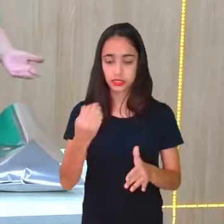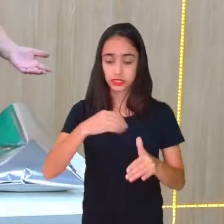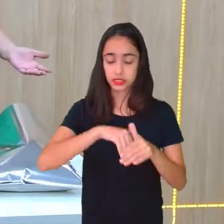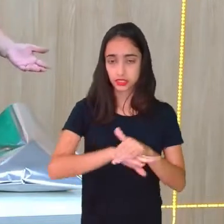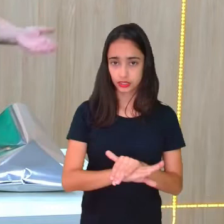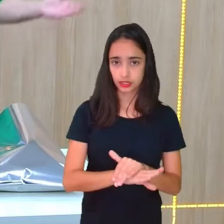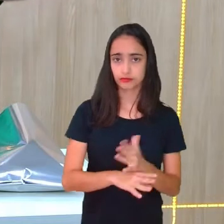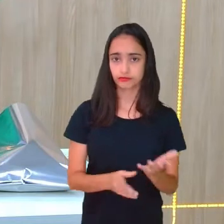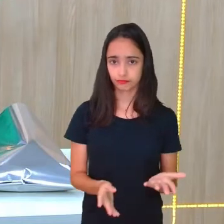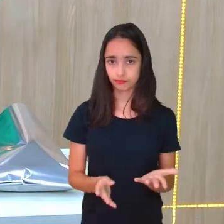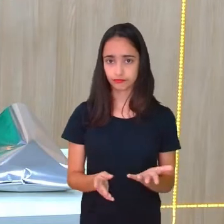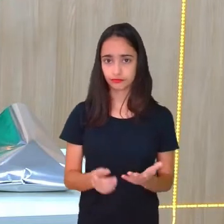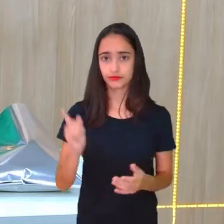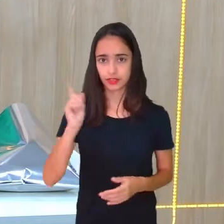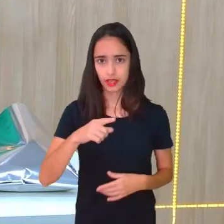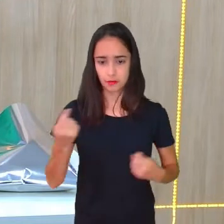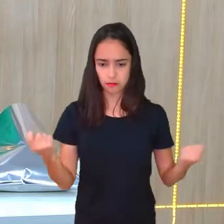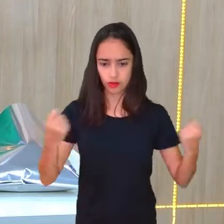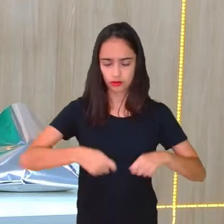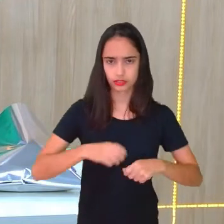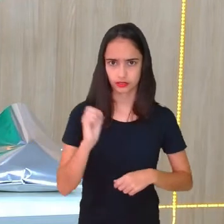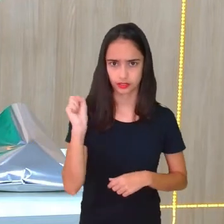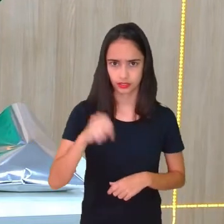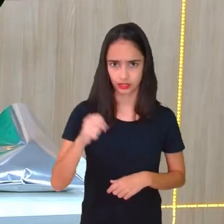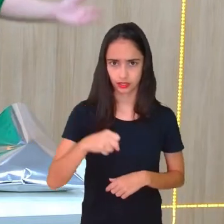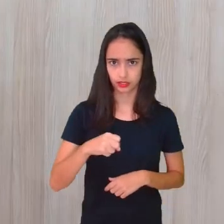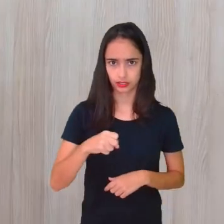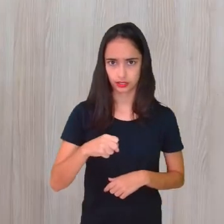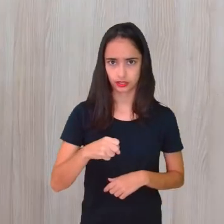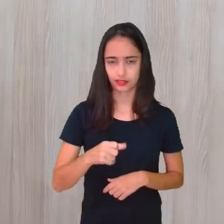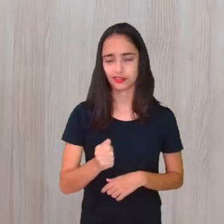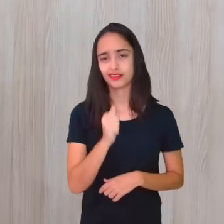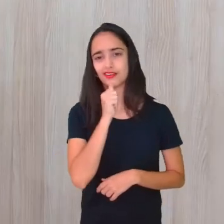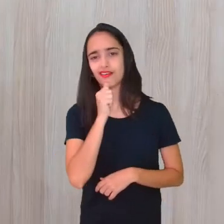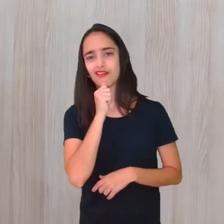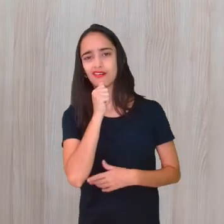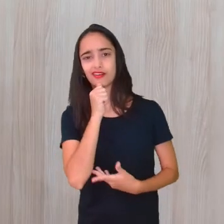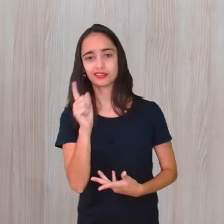é possível ou não é? E aí, tem resposta aí? Ainda não.